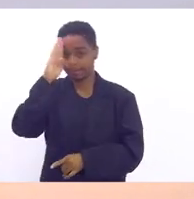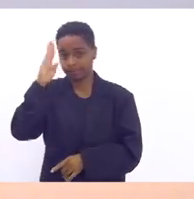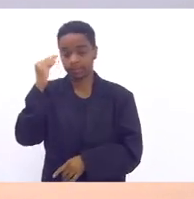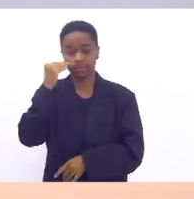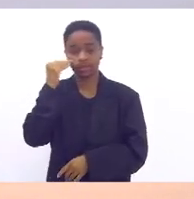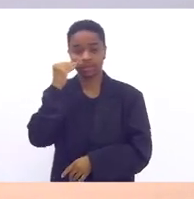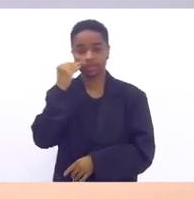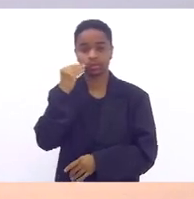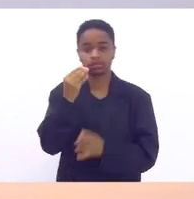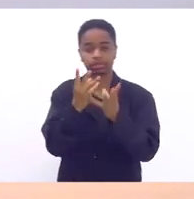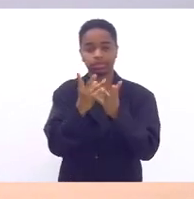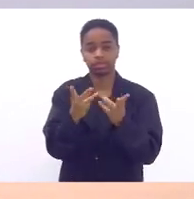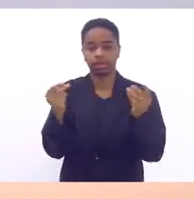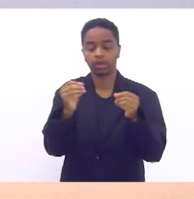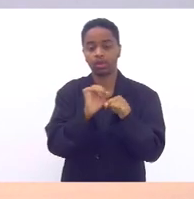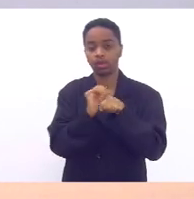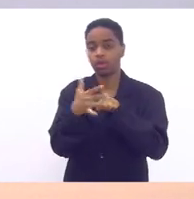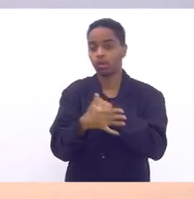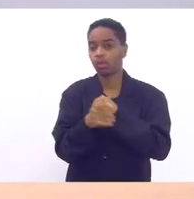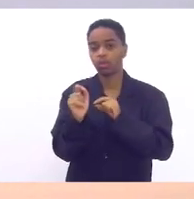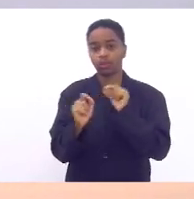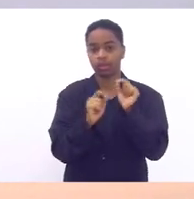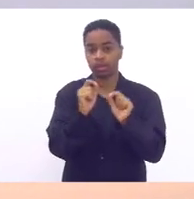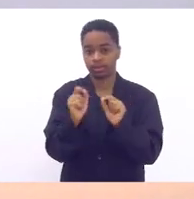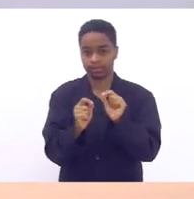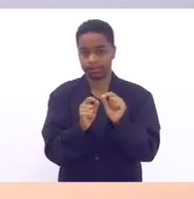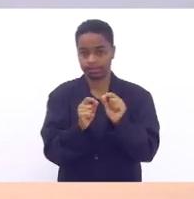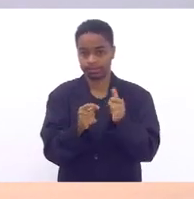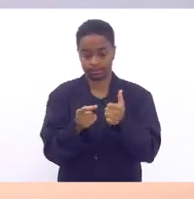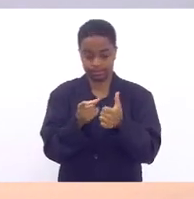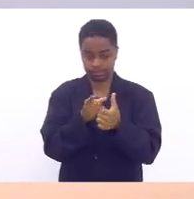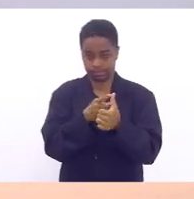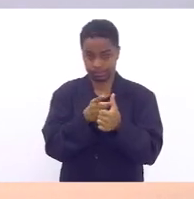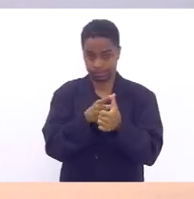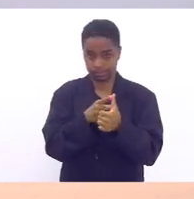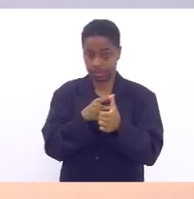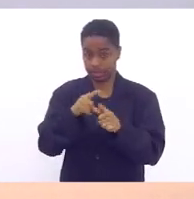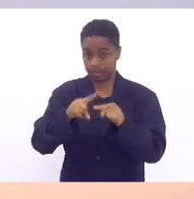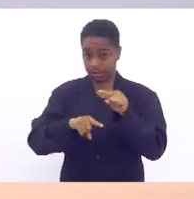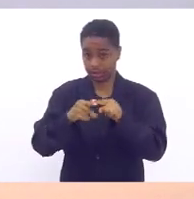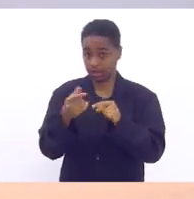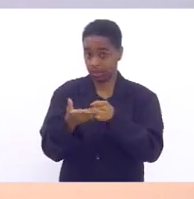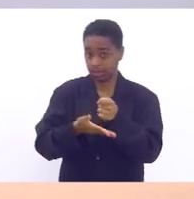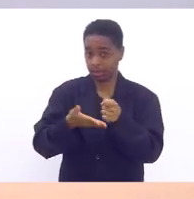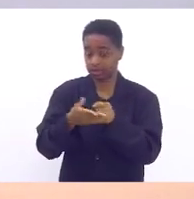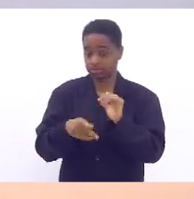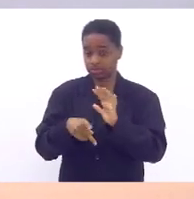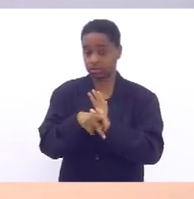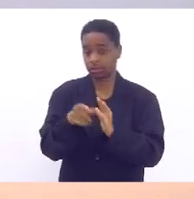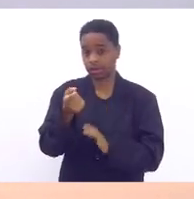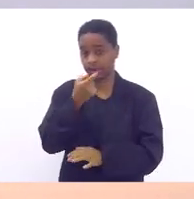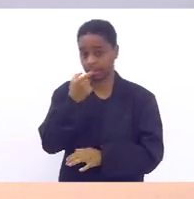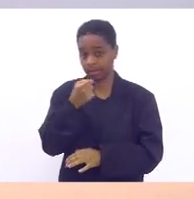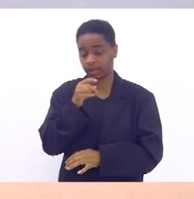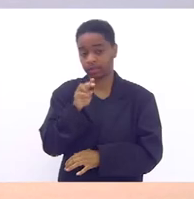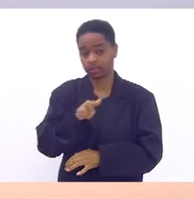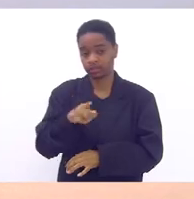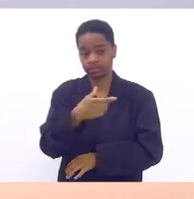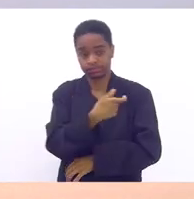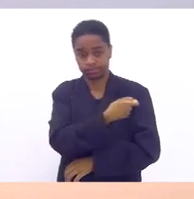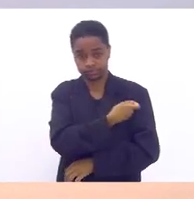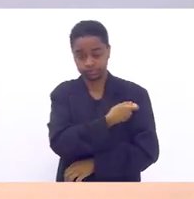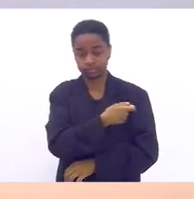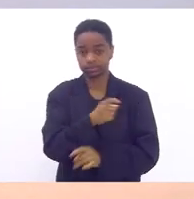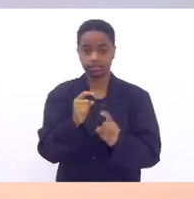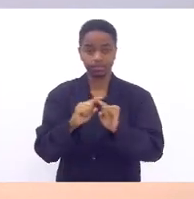covid foi no primeiro lugar a questão dos insumos dos medicamentos da vacina e